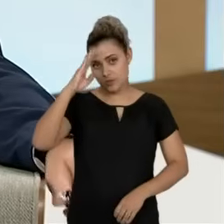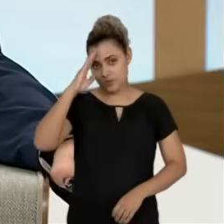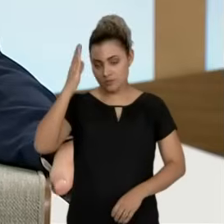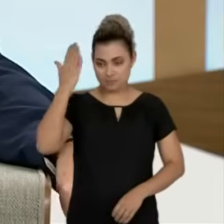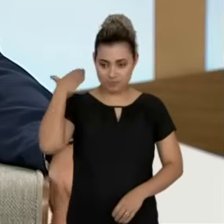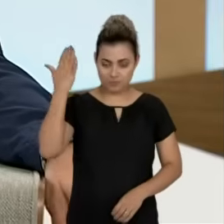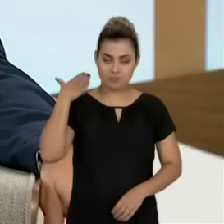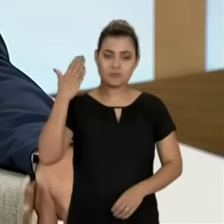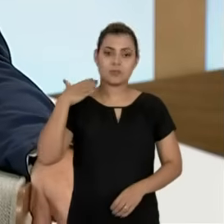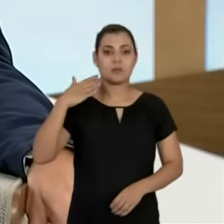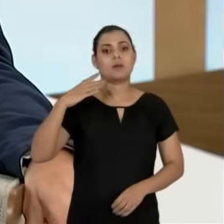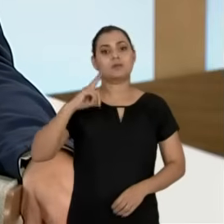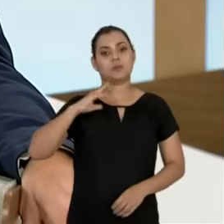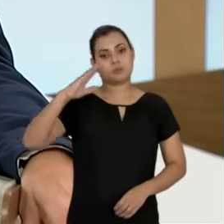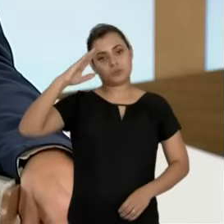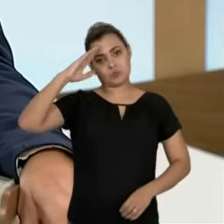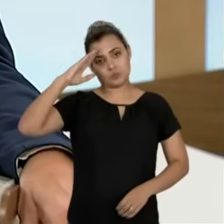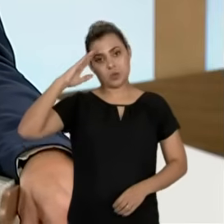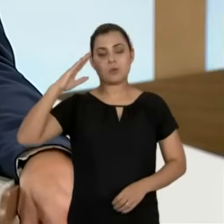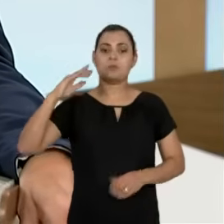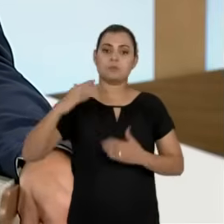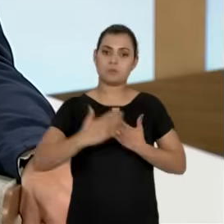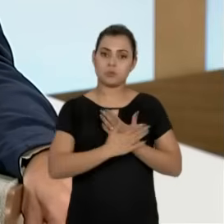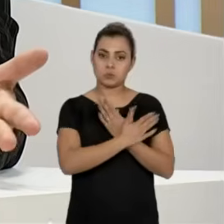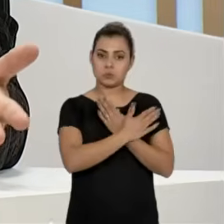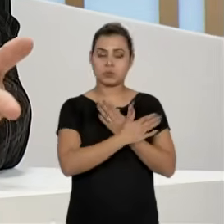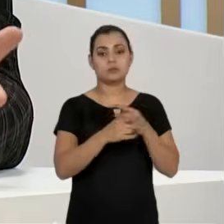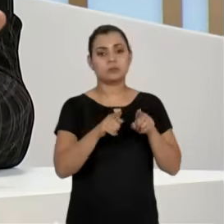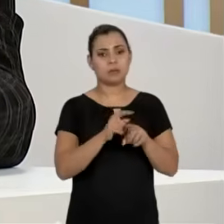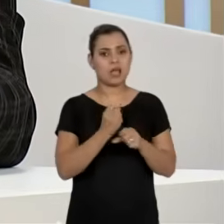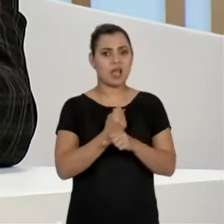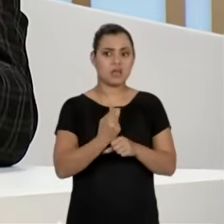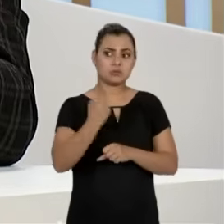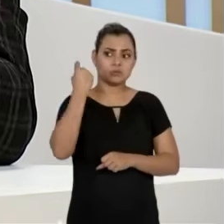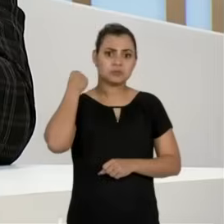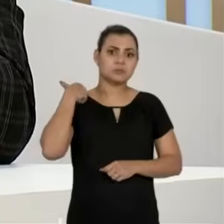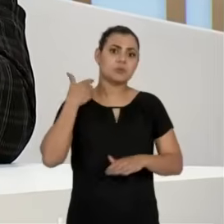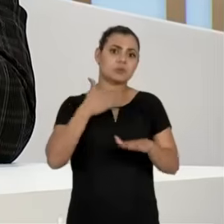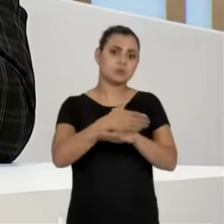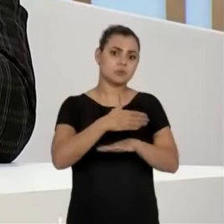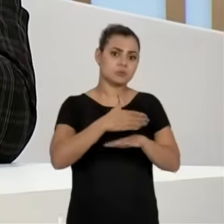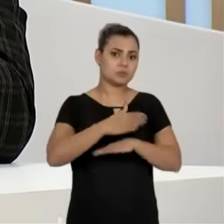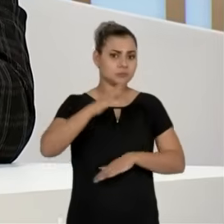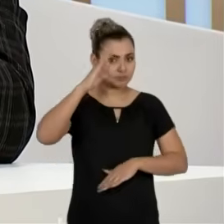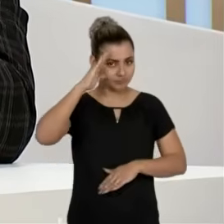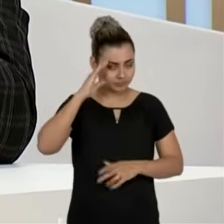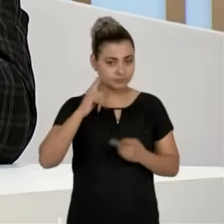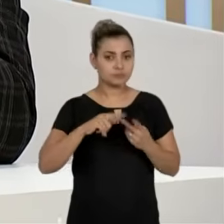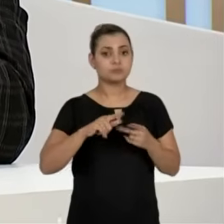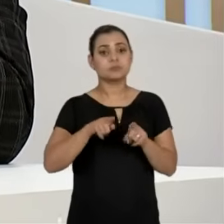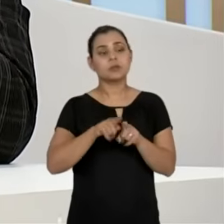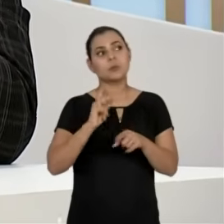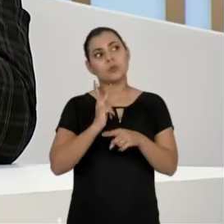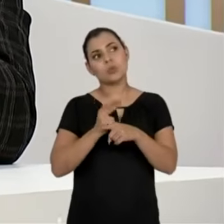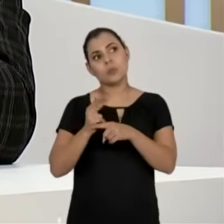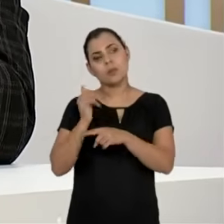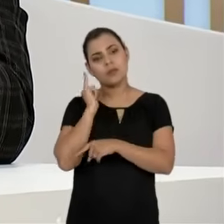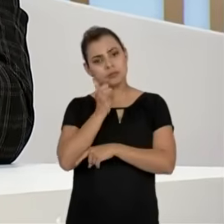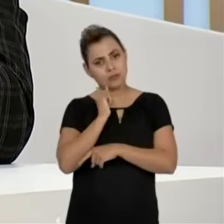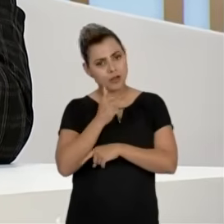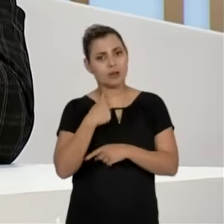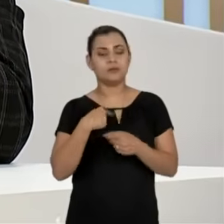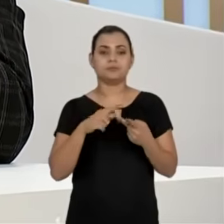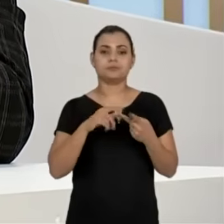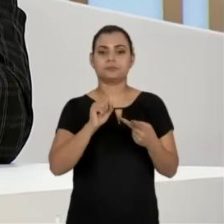na aeronáutica, na EPICAR. Então, faz tempo que eu vou para a Amazônia, né? Depois, fazer documentário, né?